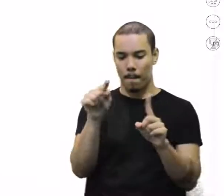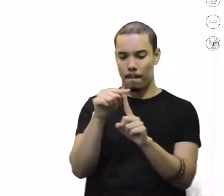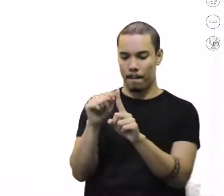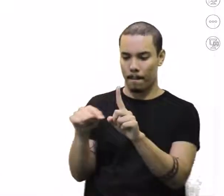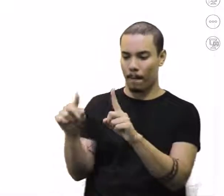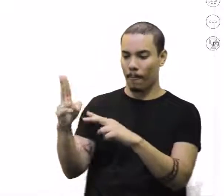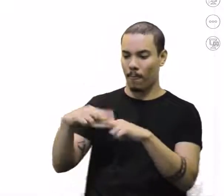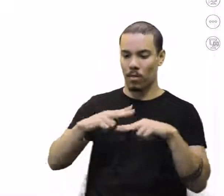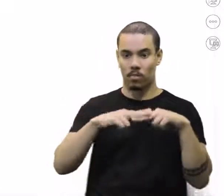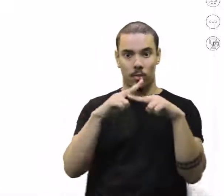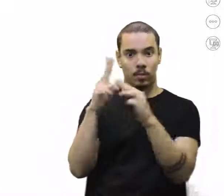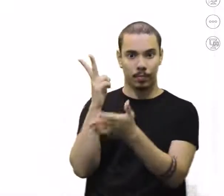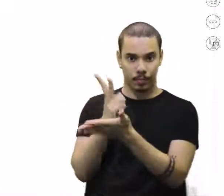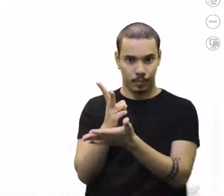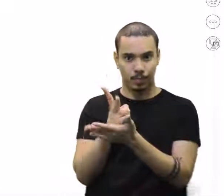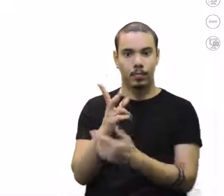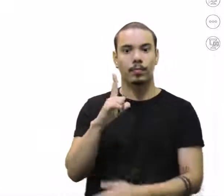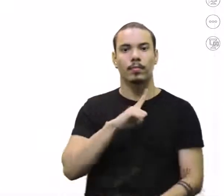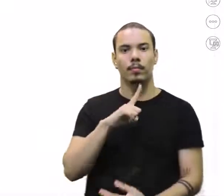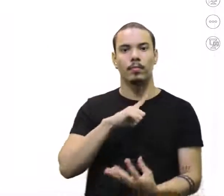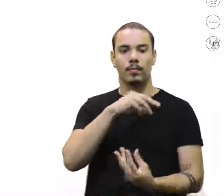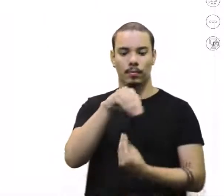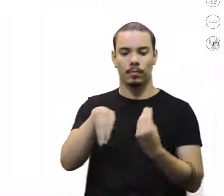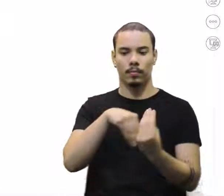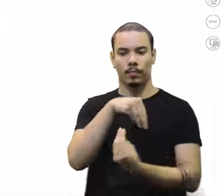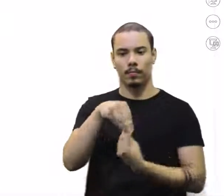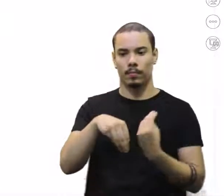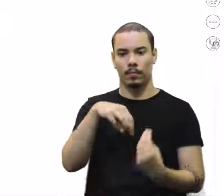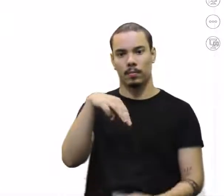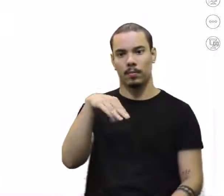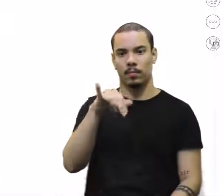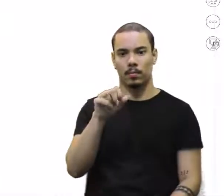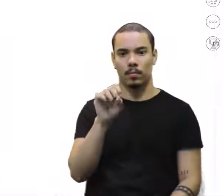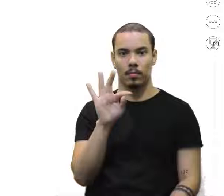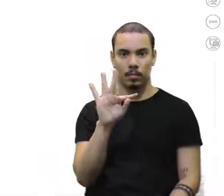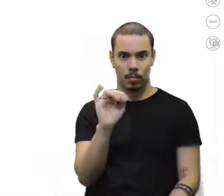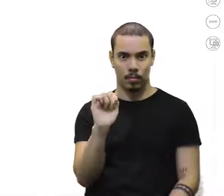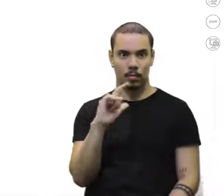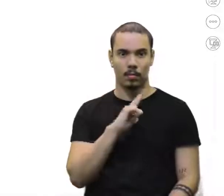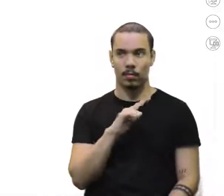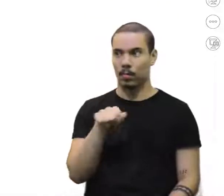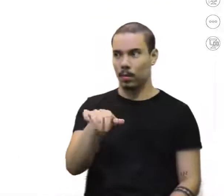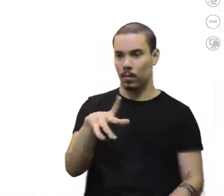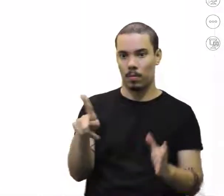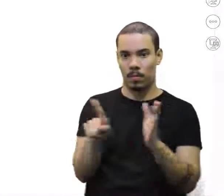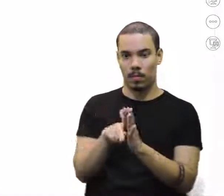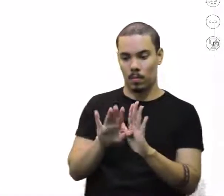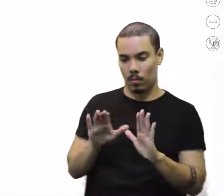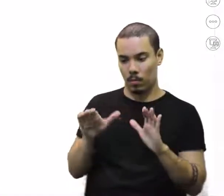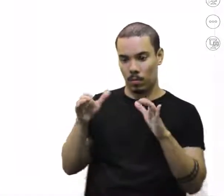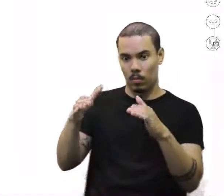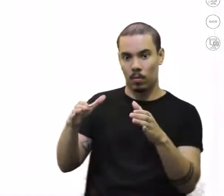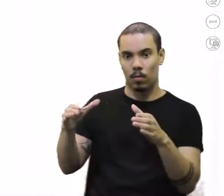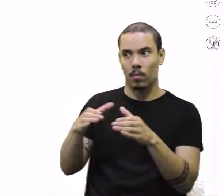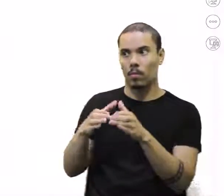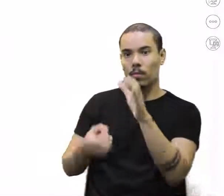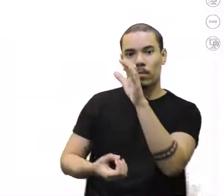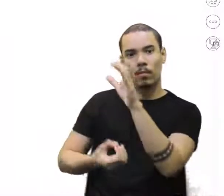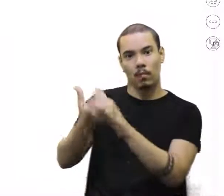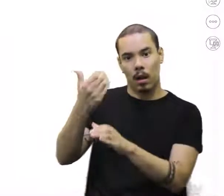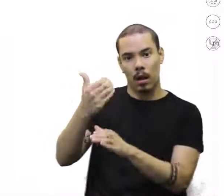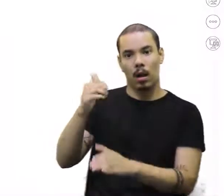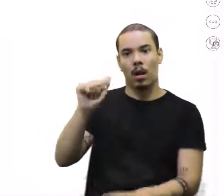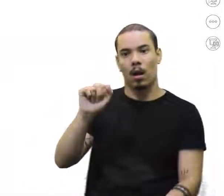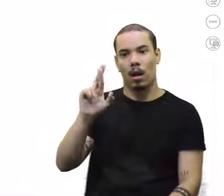cíclicas. E nós temos as cadeias mistas, que é quando a gente tem uma parte da cadeia que forma um ciclo, sendo aromático